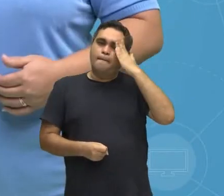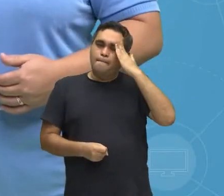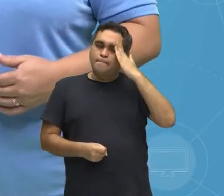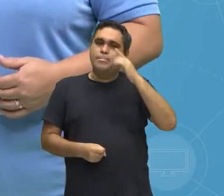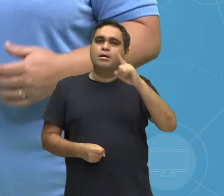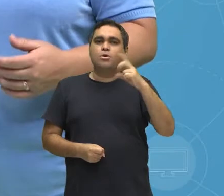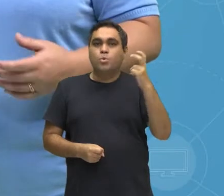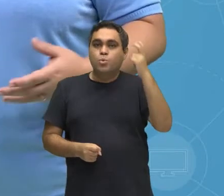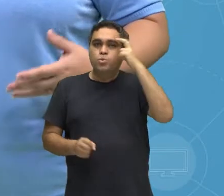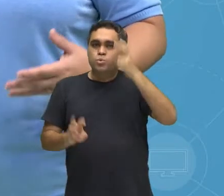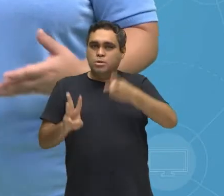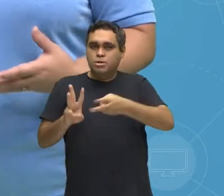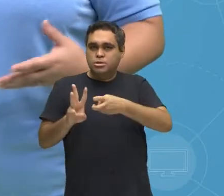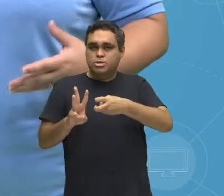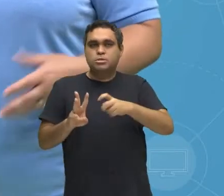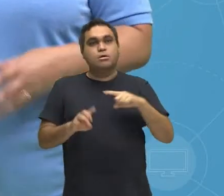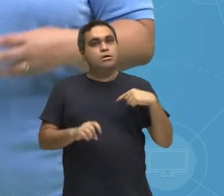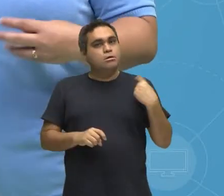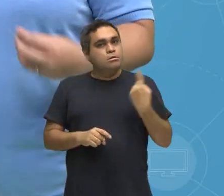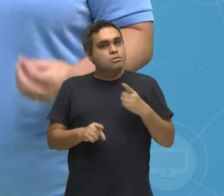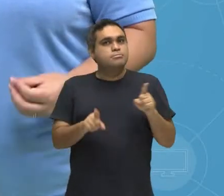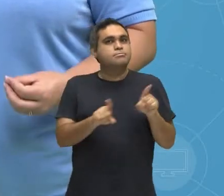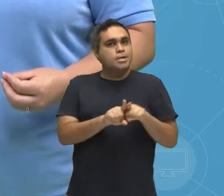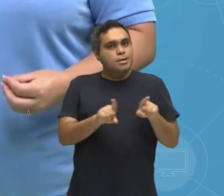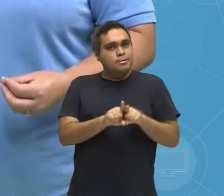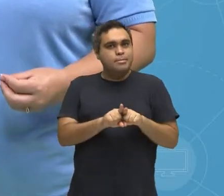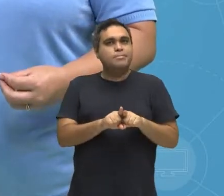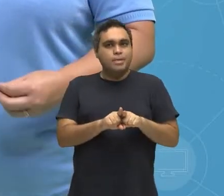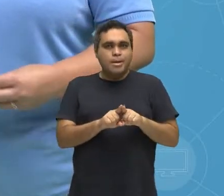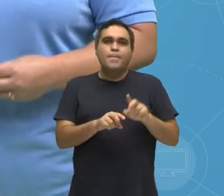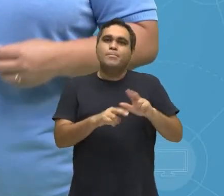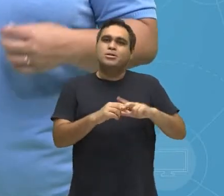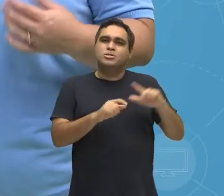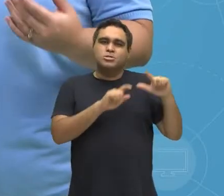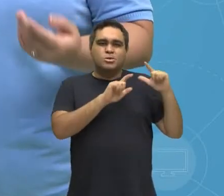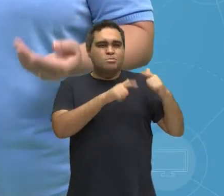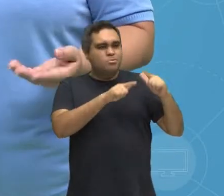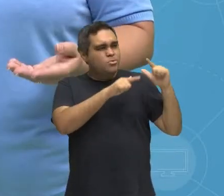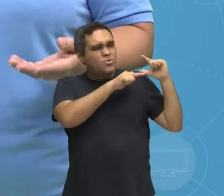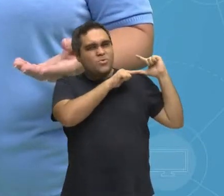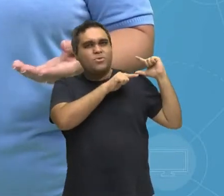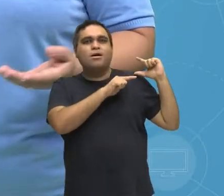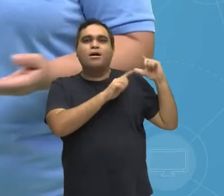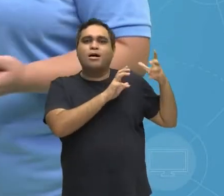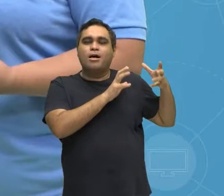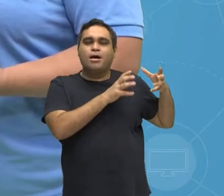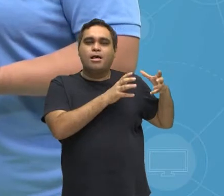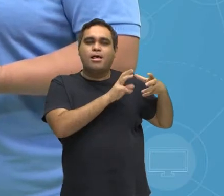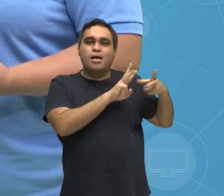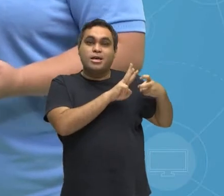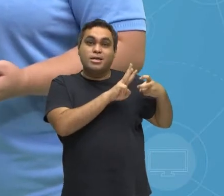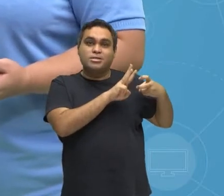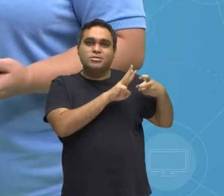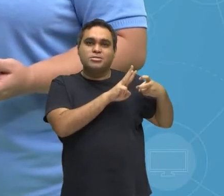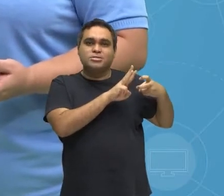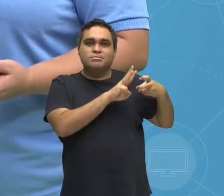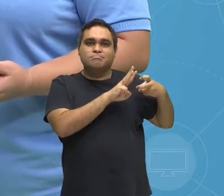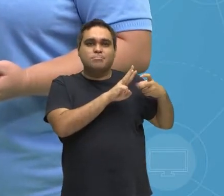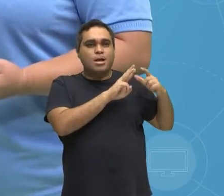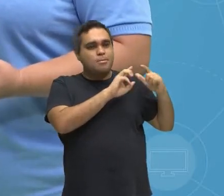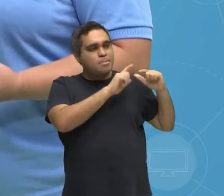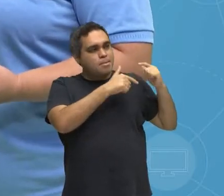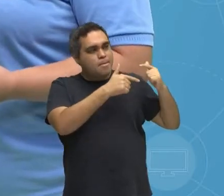nossa cultura também, até porque as nossas raízes são indígenas. Então, a canoagem é um esporte onde vocês estão vendo